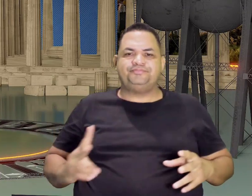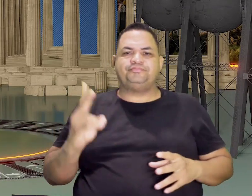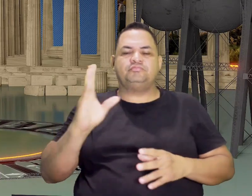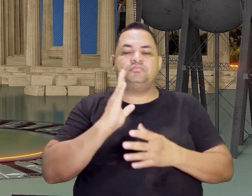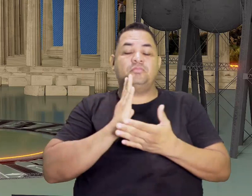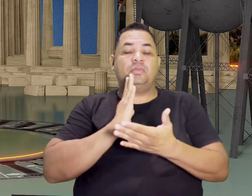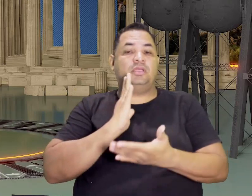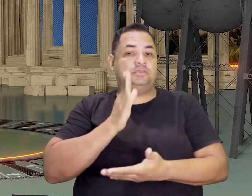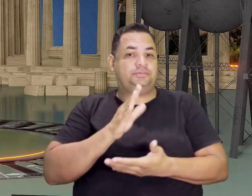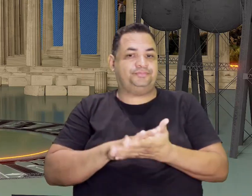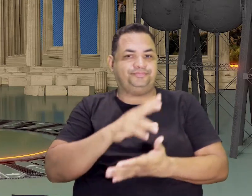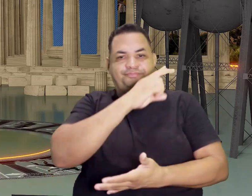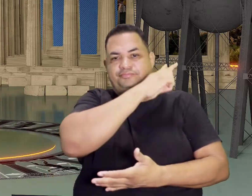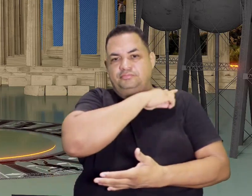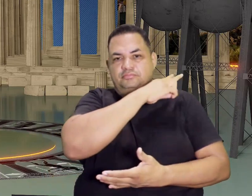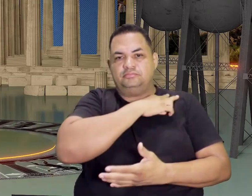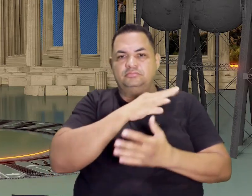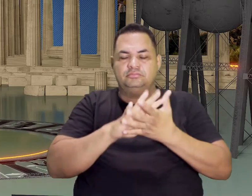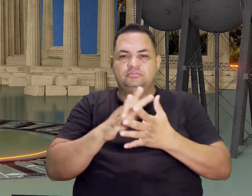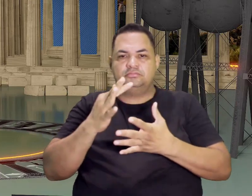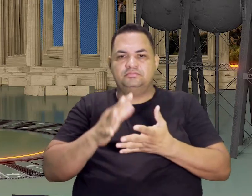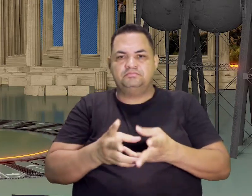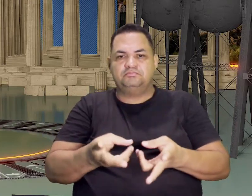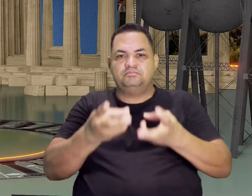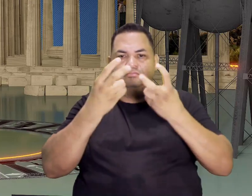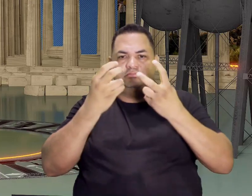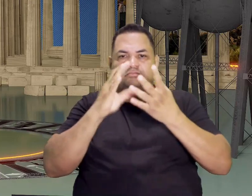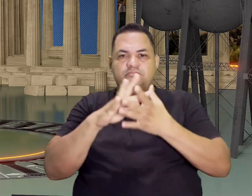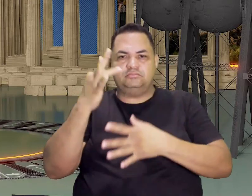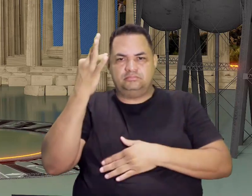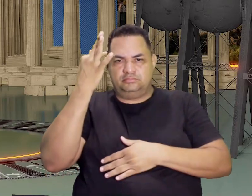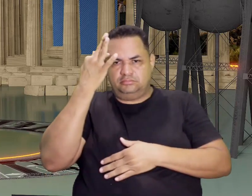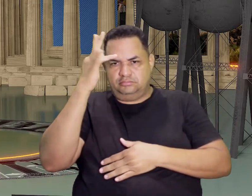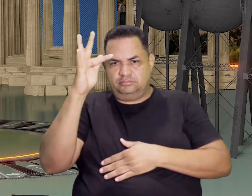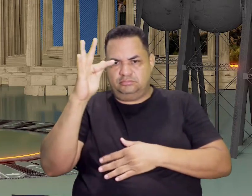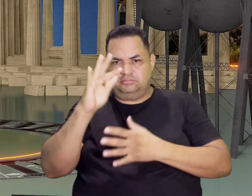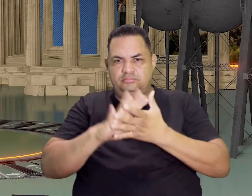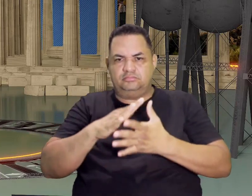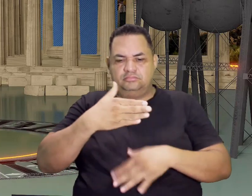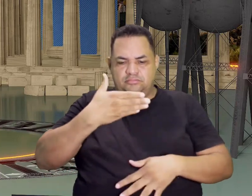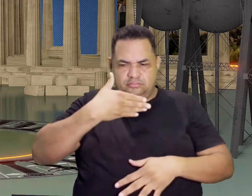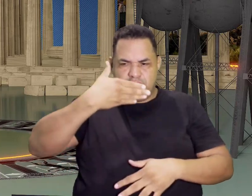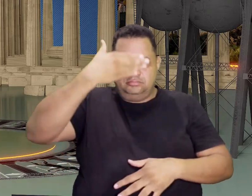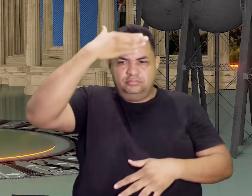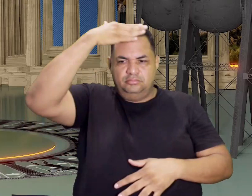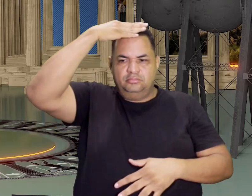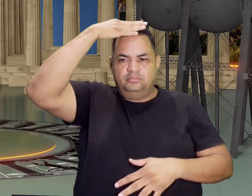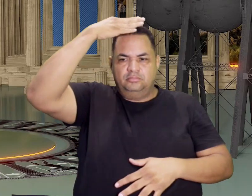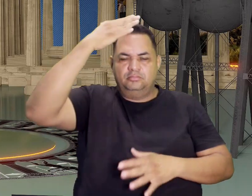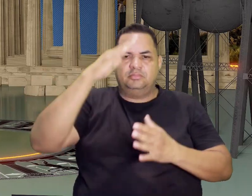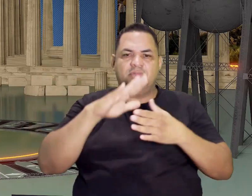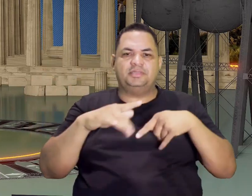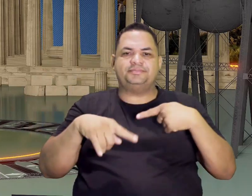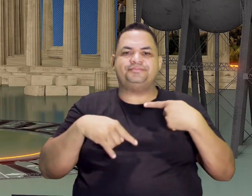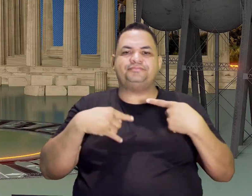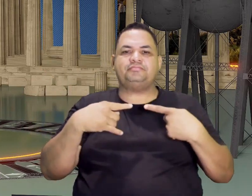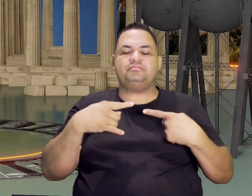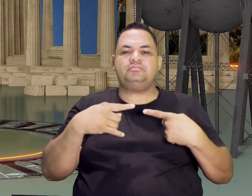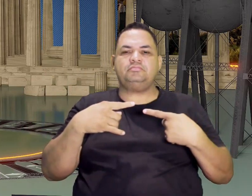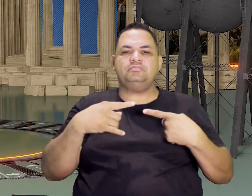segundo ano, vocês perceberam a questão da filosofia árabe, certo? A gente vai focar também um pouco lá na